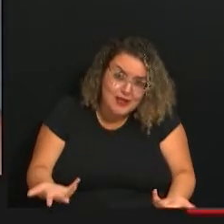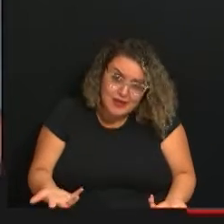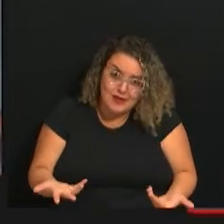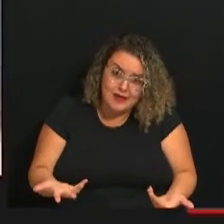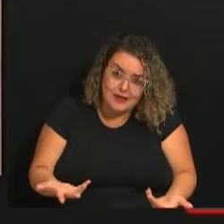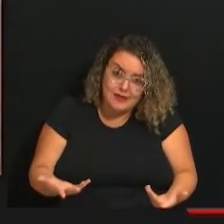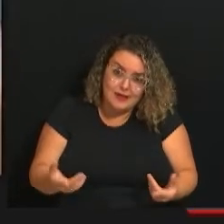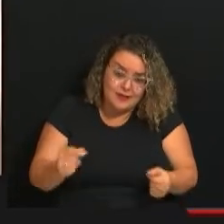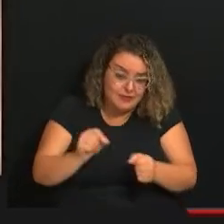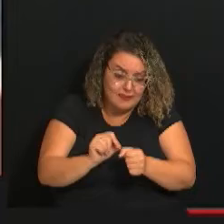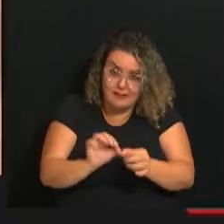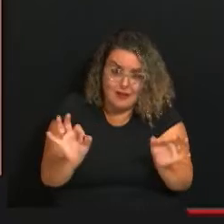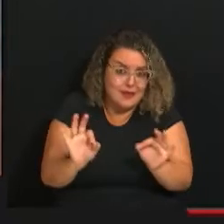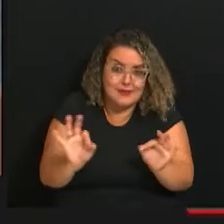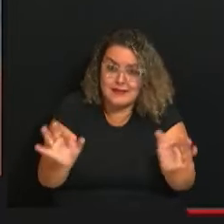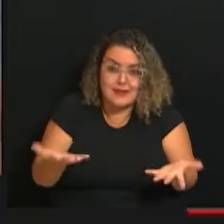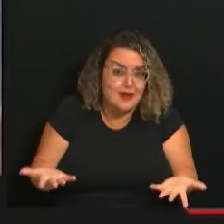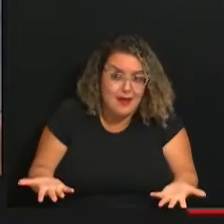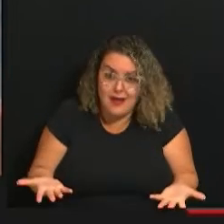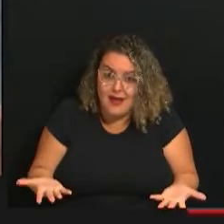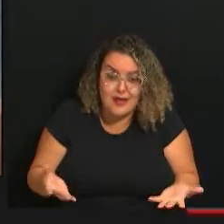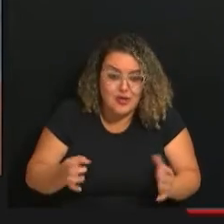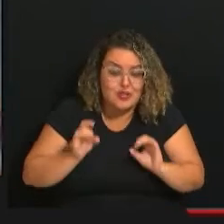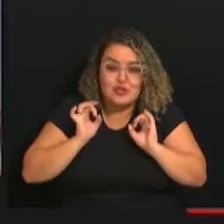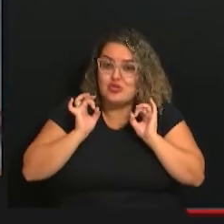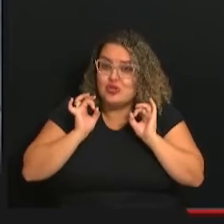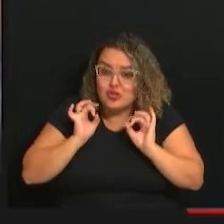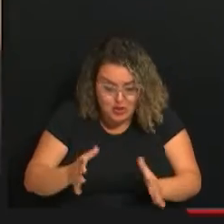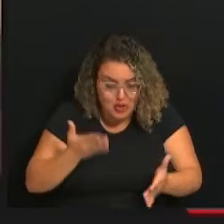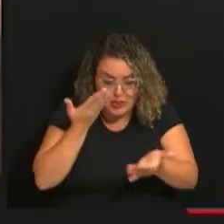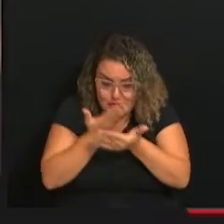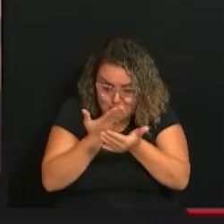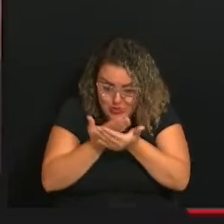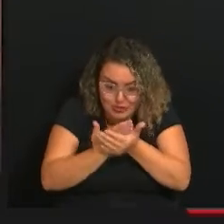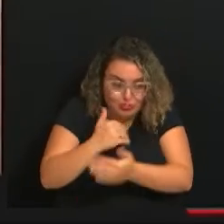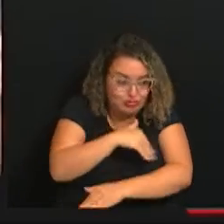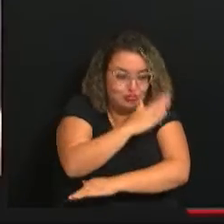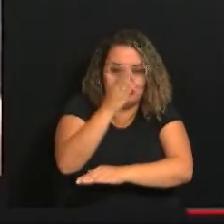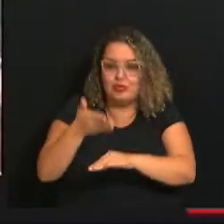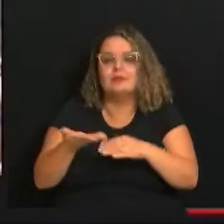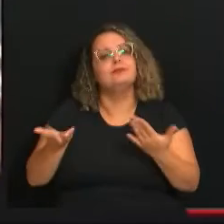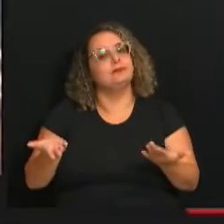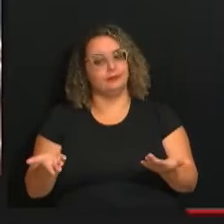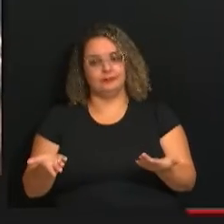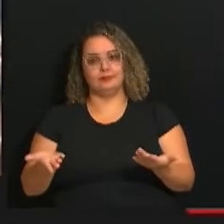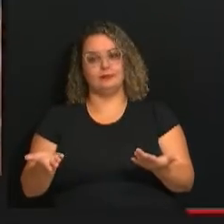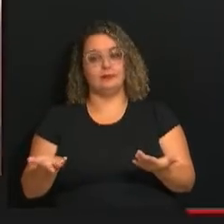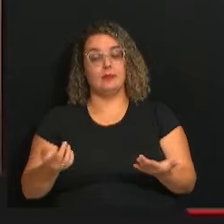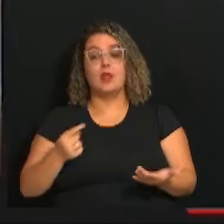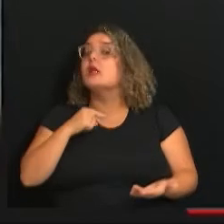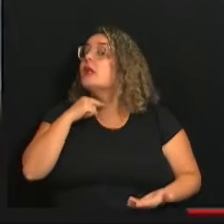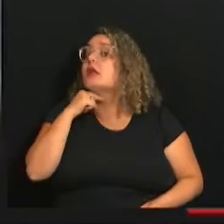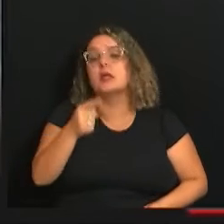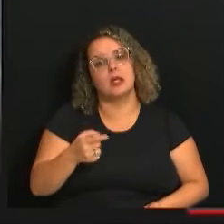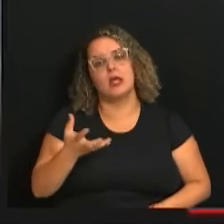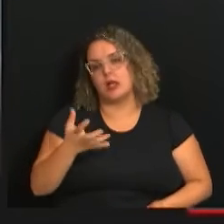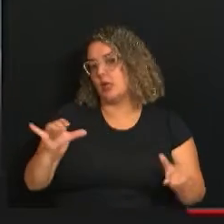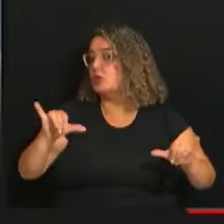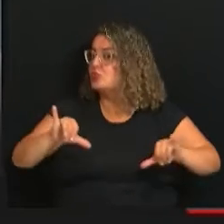bem, graças a Deus, mas foram anos e anos e anos de estudo para eu conseguir passar no concurso público